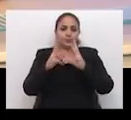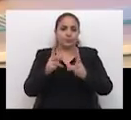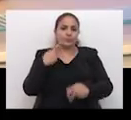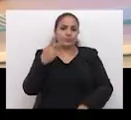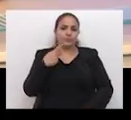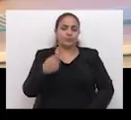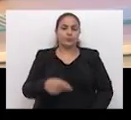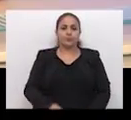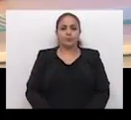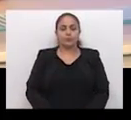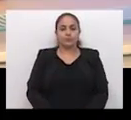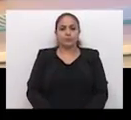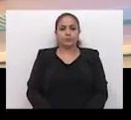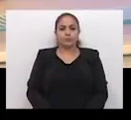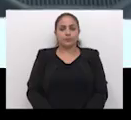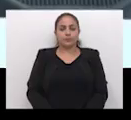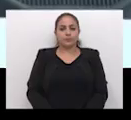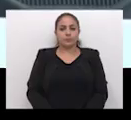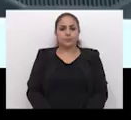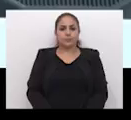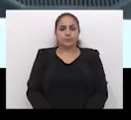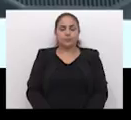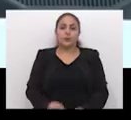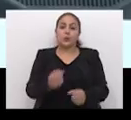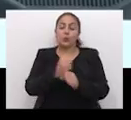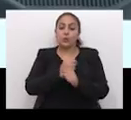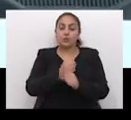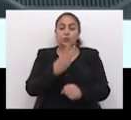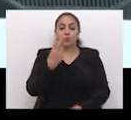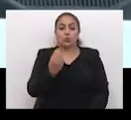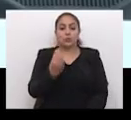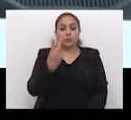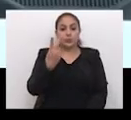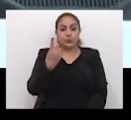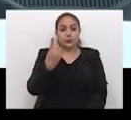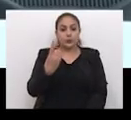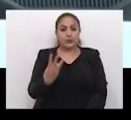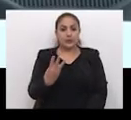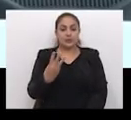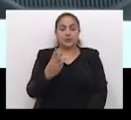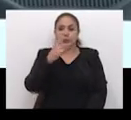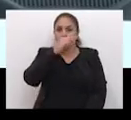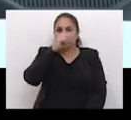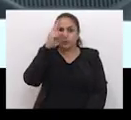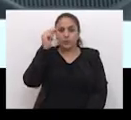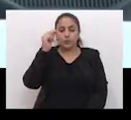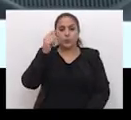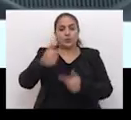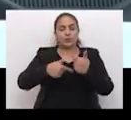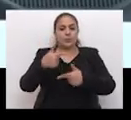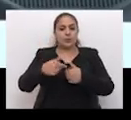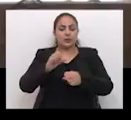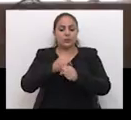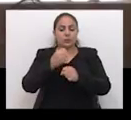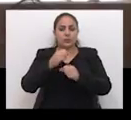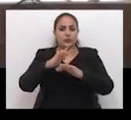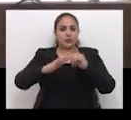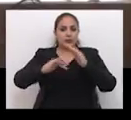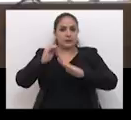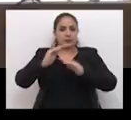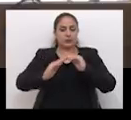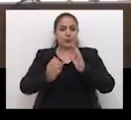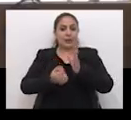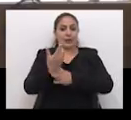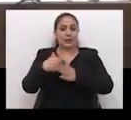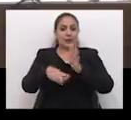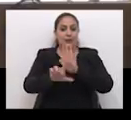pela maioria dos vereadores. Desde 2013, o município trabalha na construção de uma lei que organize